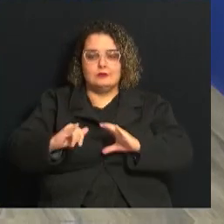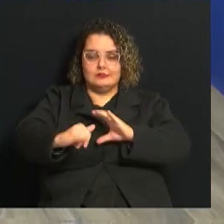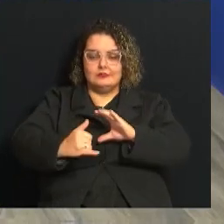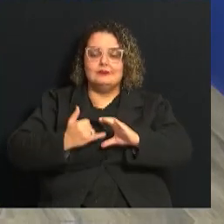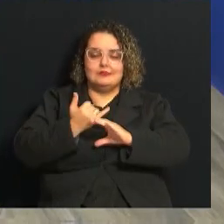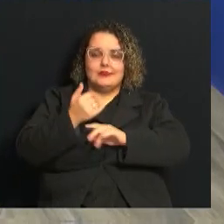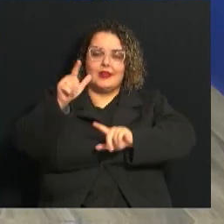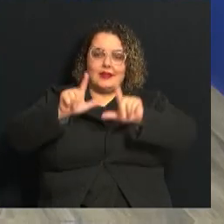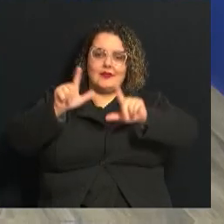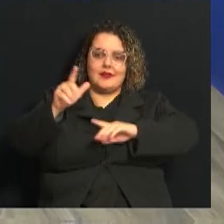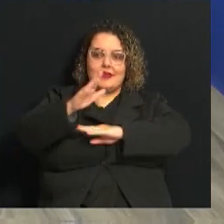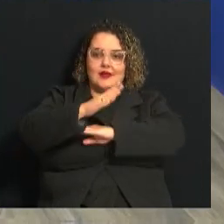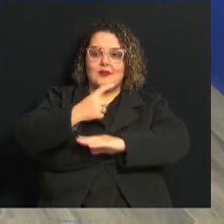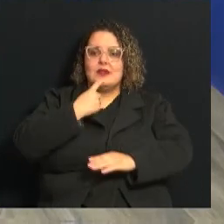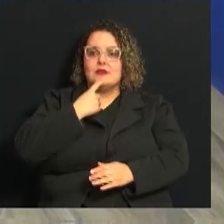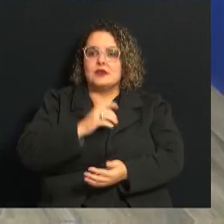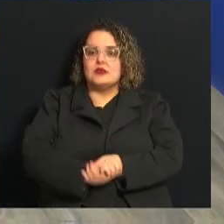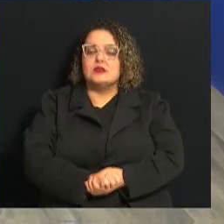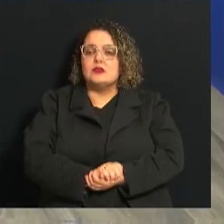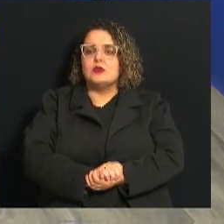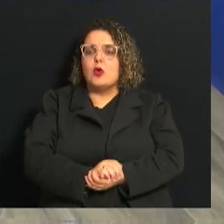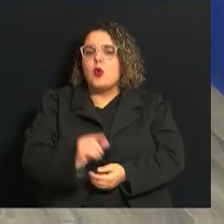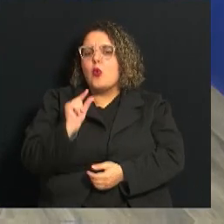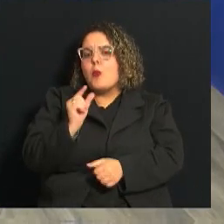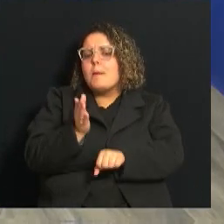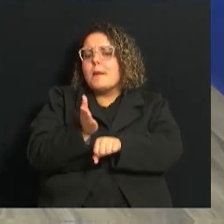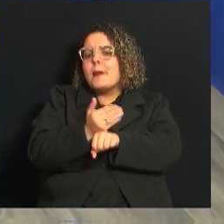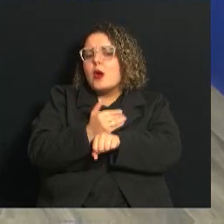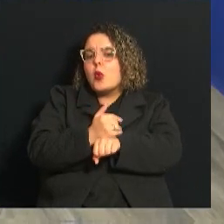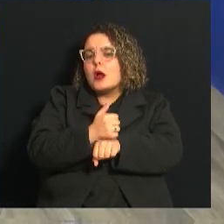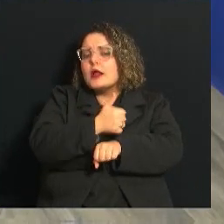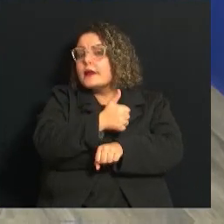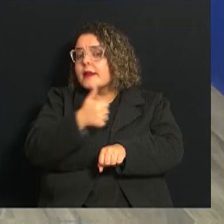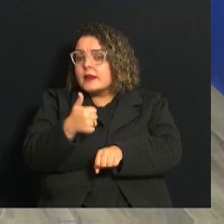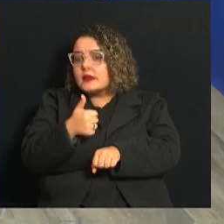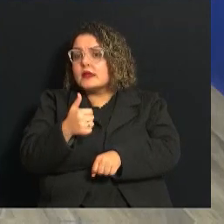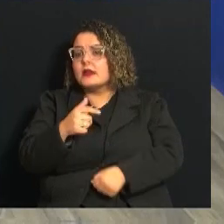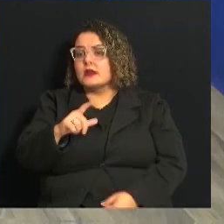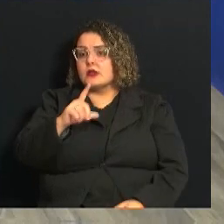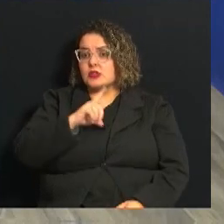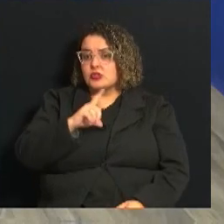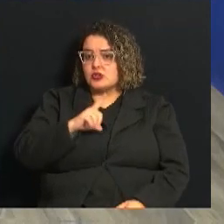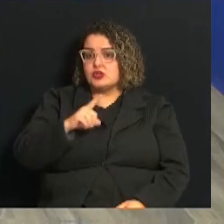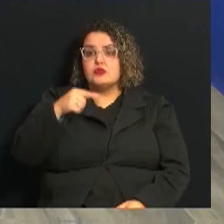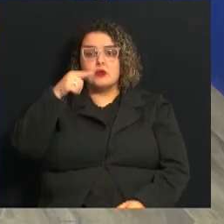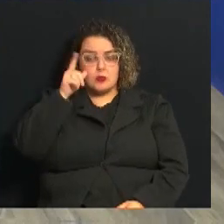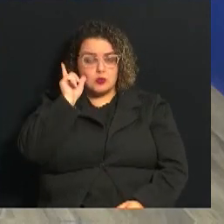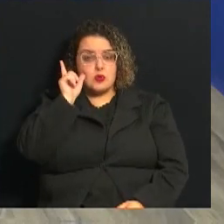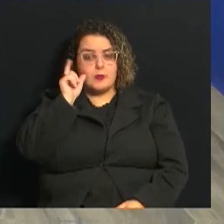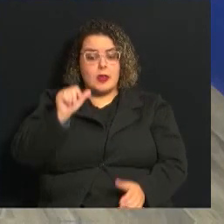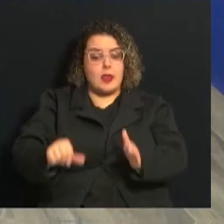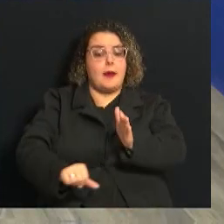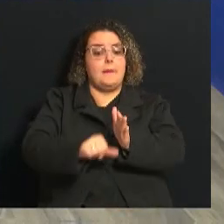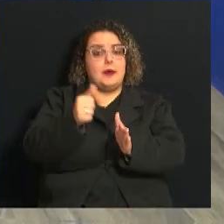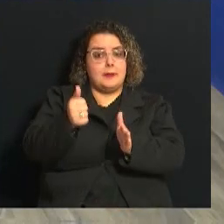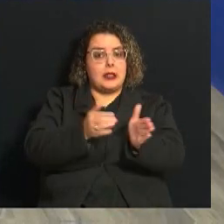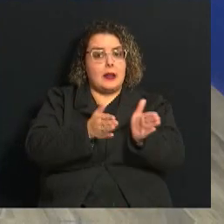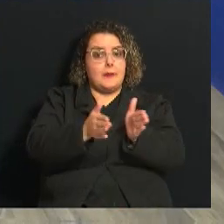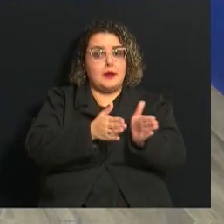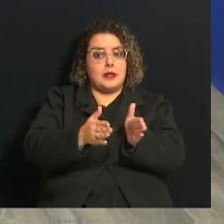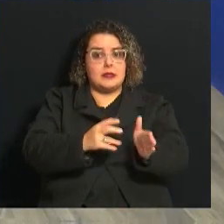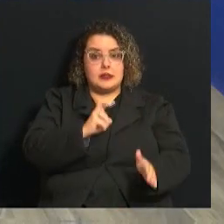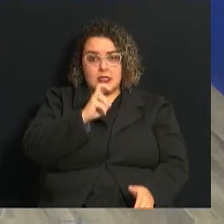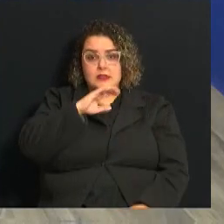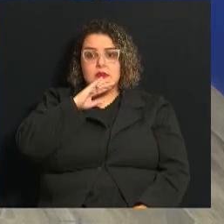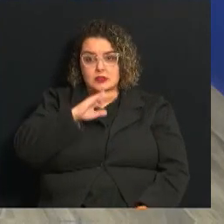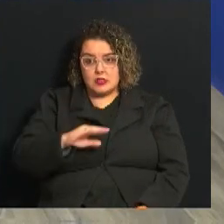youtube.com/TV Câmara Campinas e um pouquinho antes da 11ª reunião ordinária Ontem nós tivemos a primeira parte partir das 5